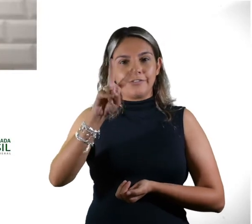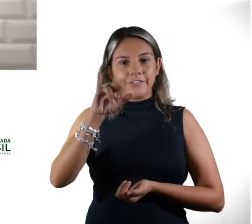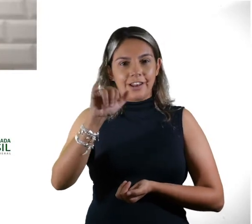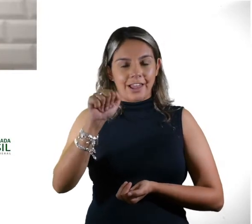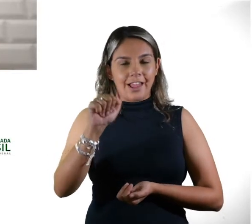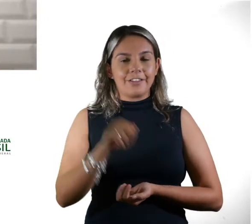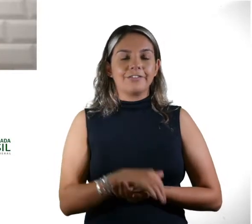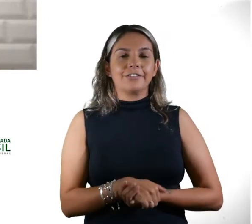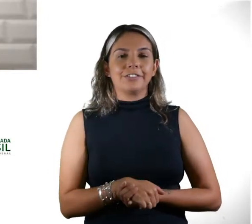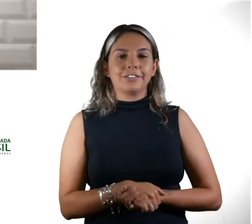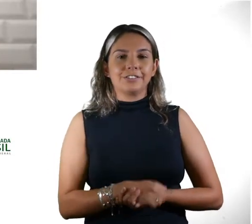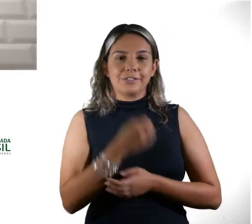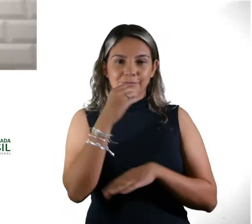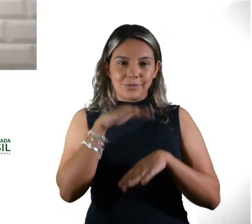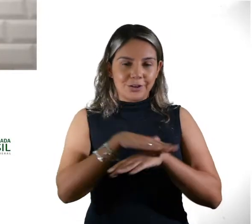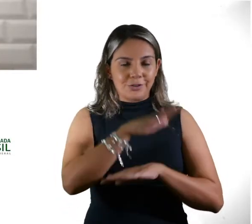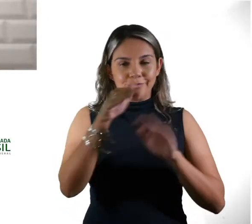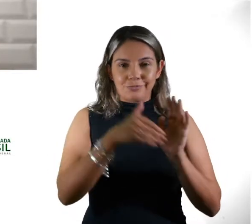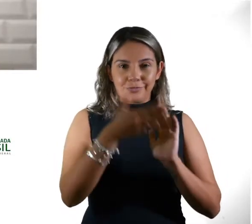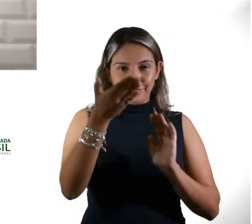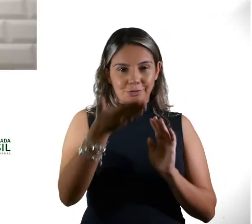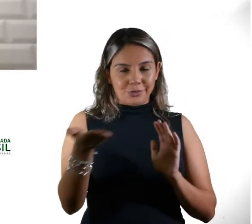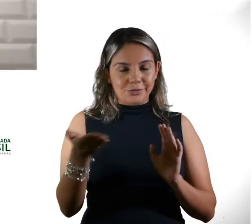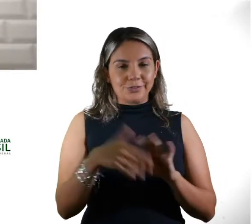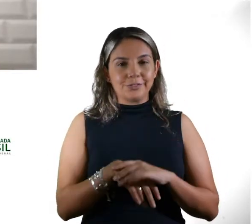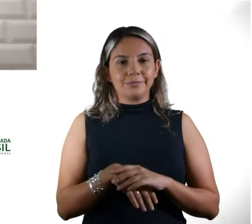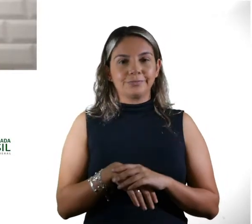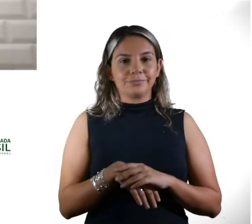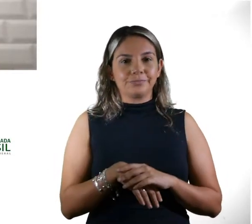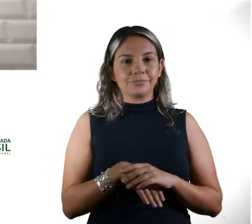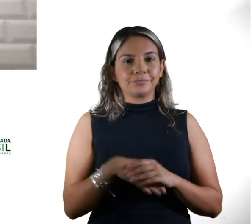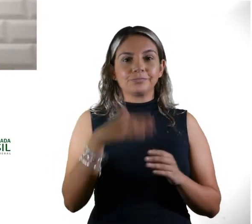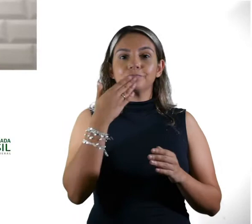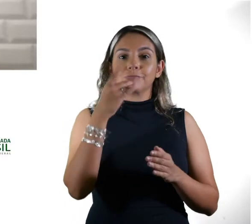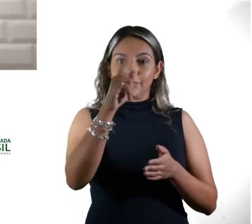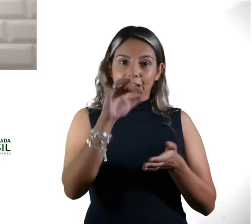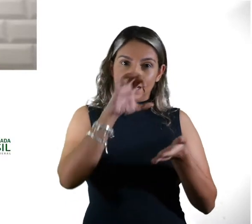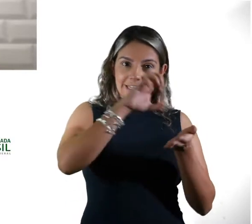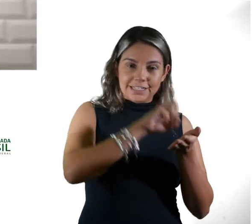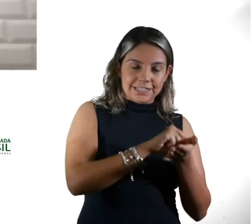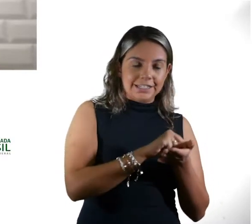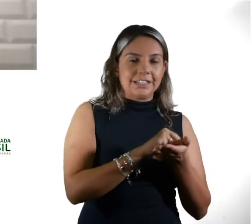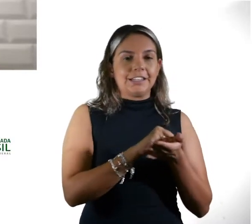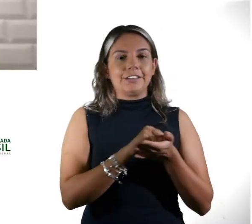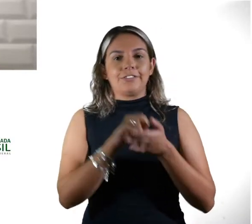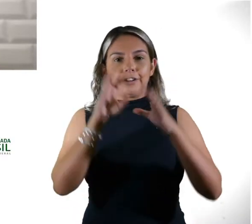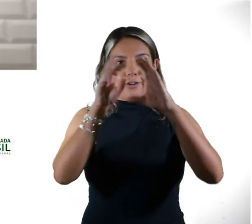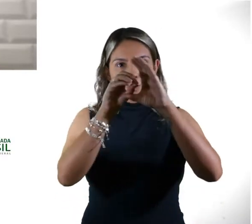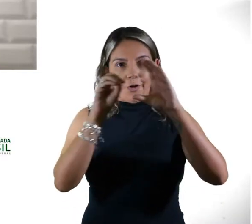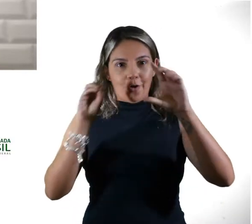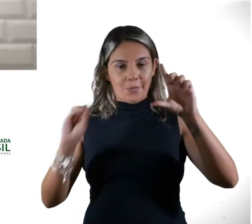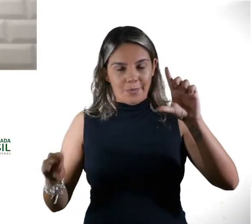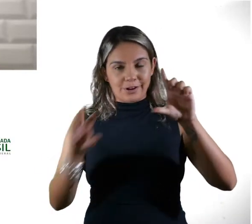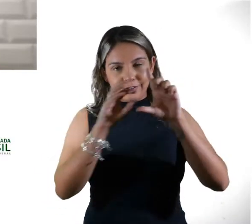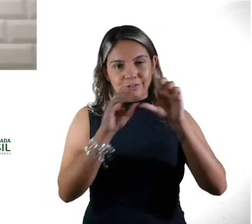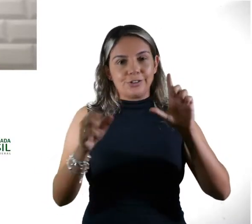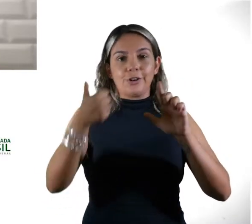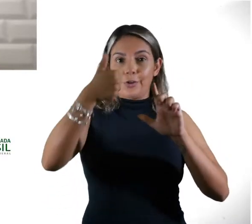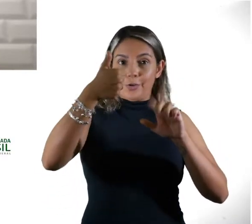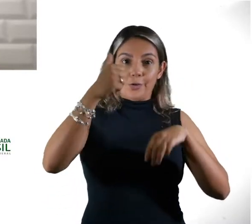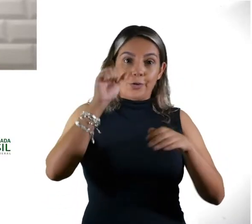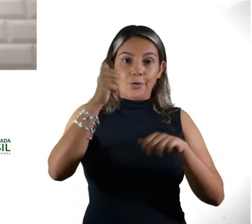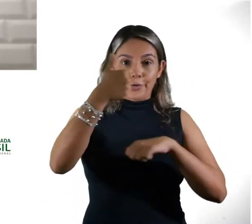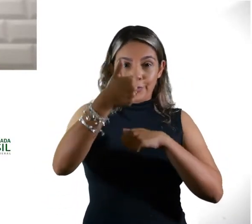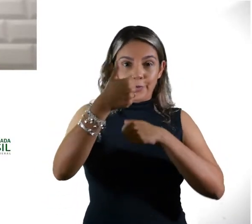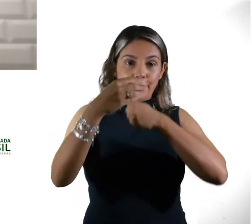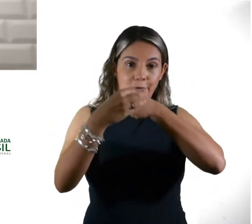aqui com a gente de noite. Boa noite a todos. Peço que se inscrevam, que compartilhem, né? Curtam aí